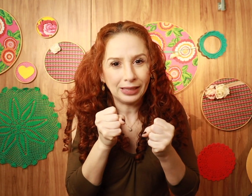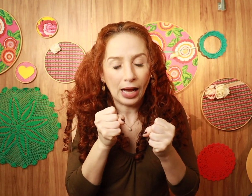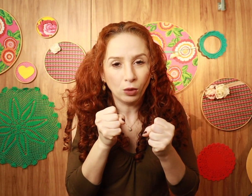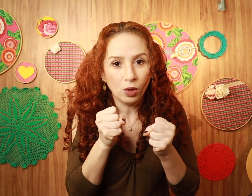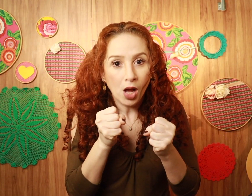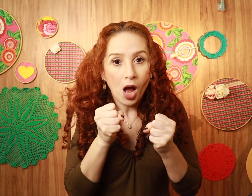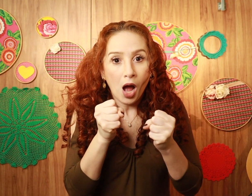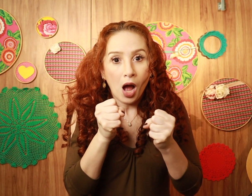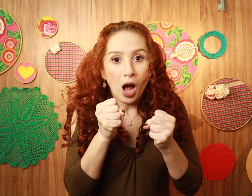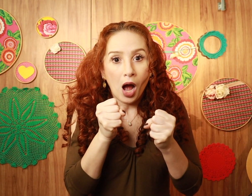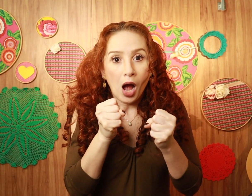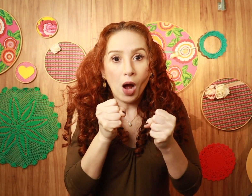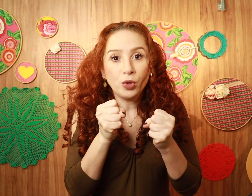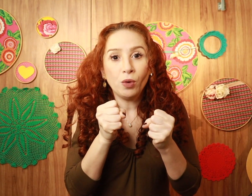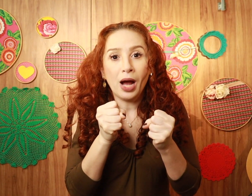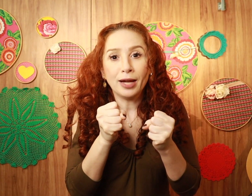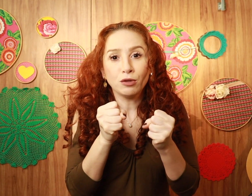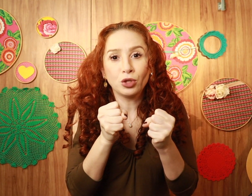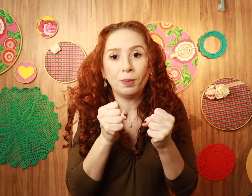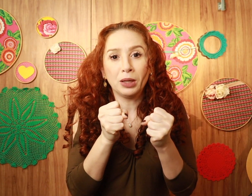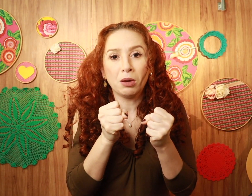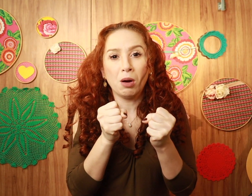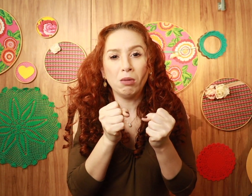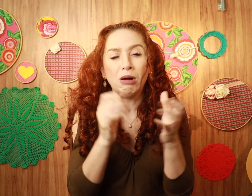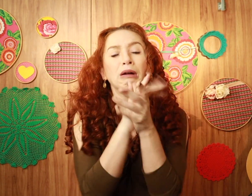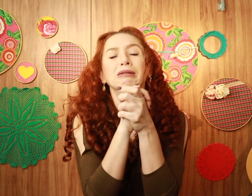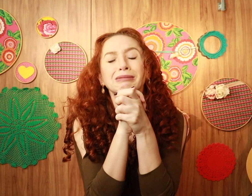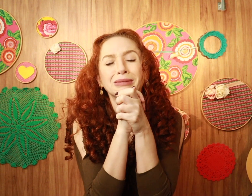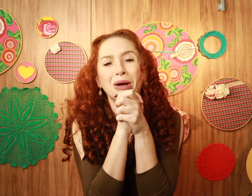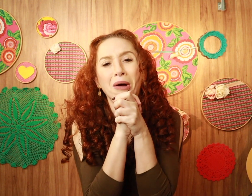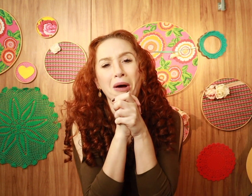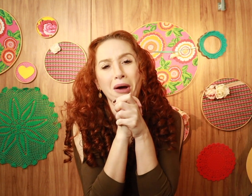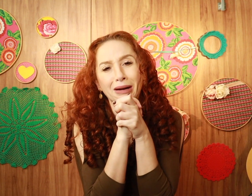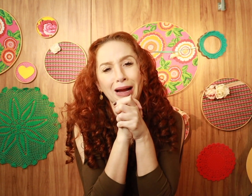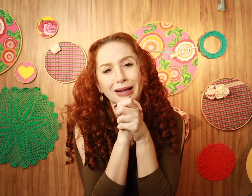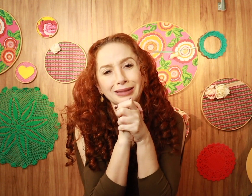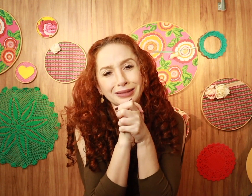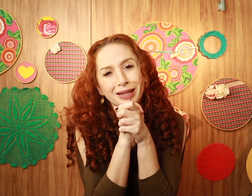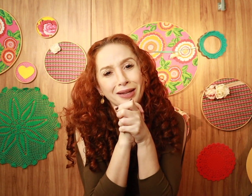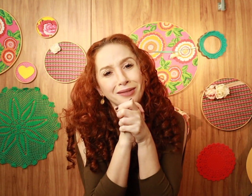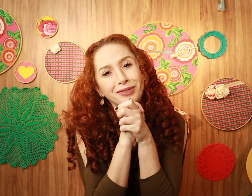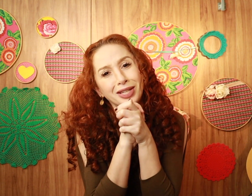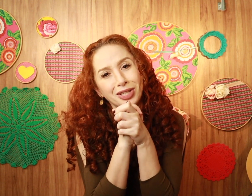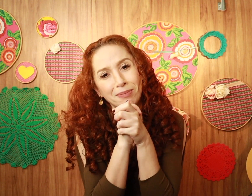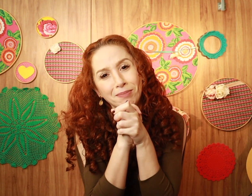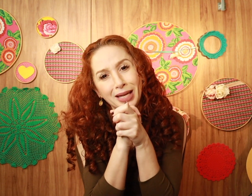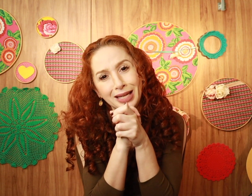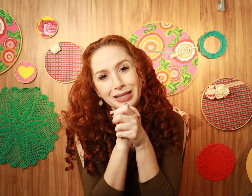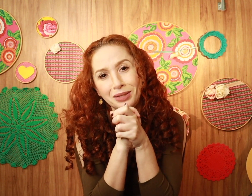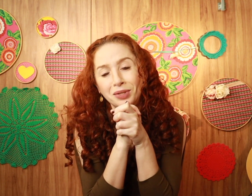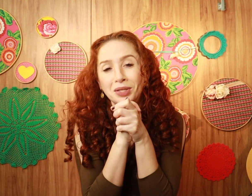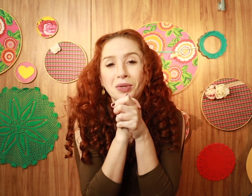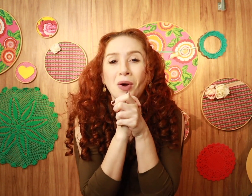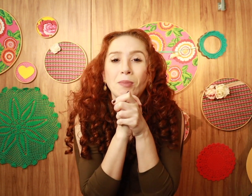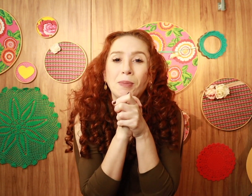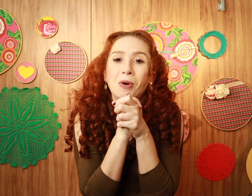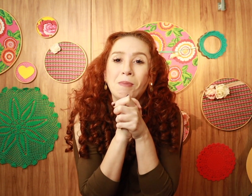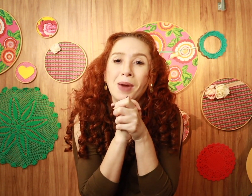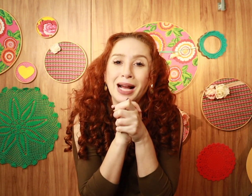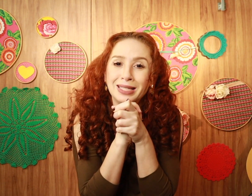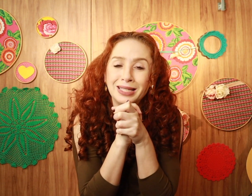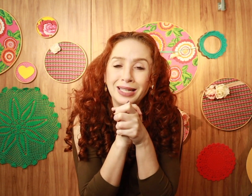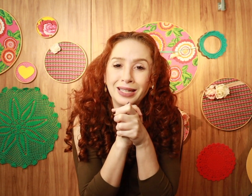para matá-lo. Ao que o rato suplicou: "Ora, veja bem, se o senhor